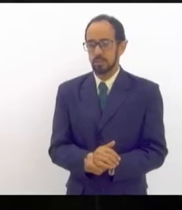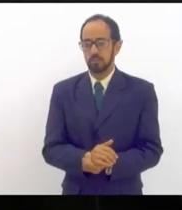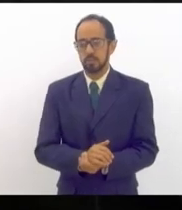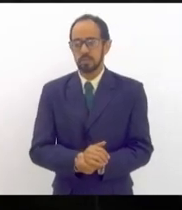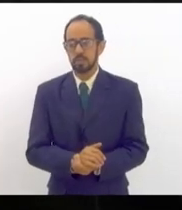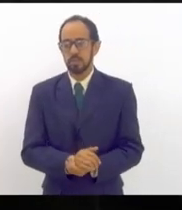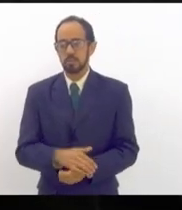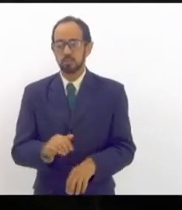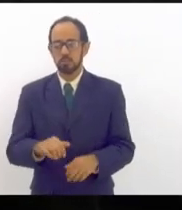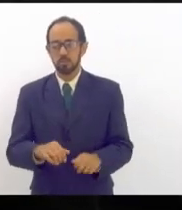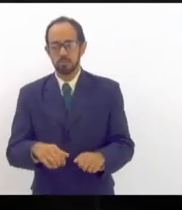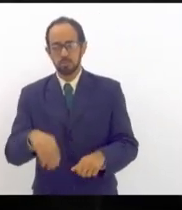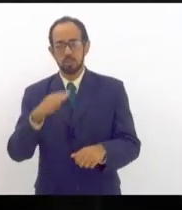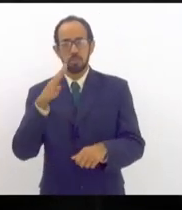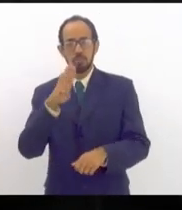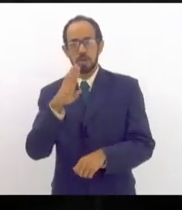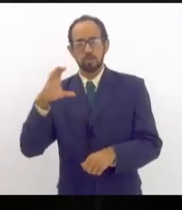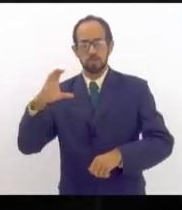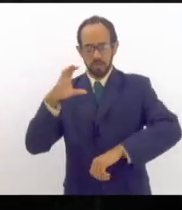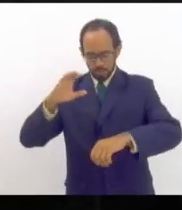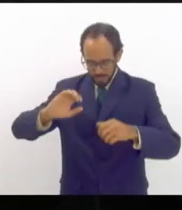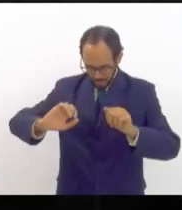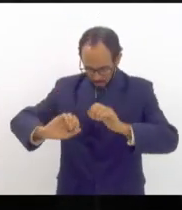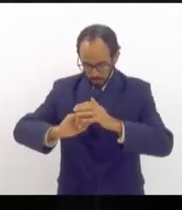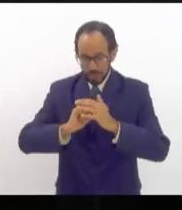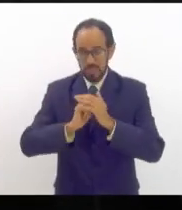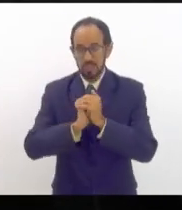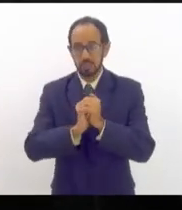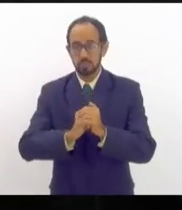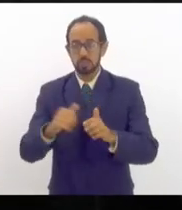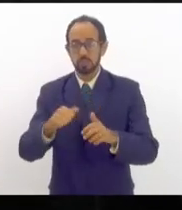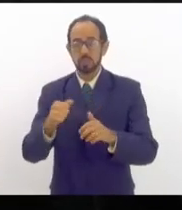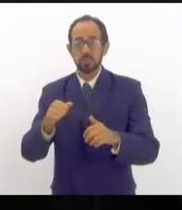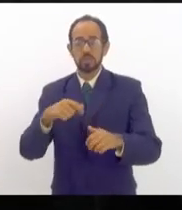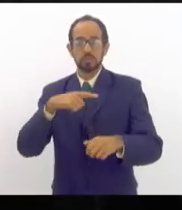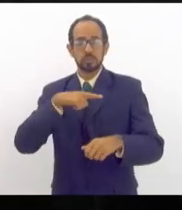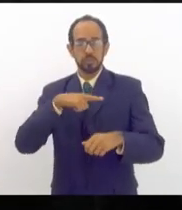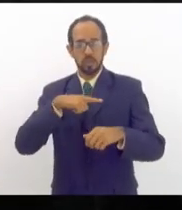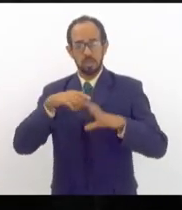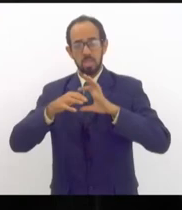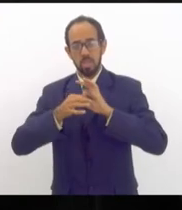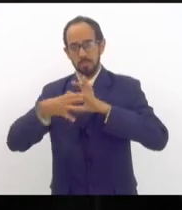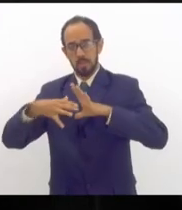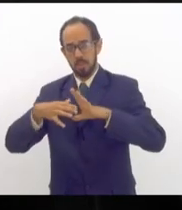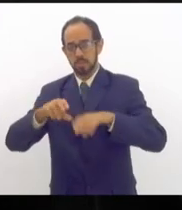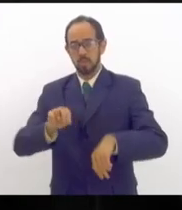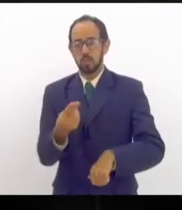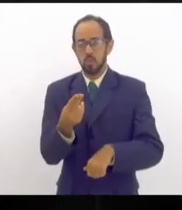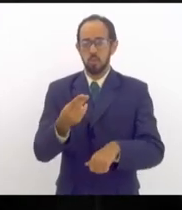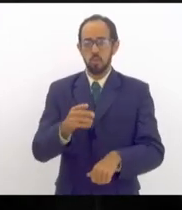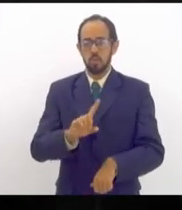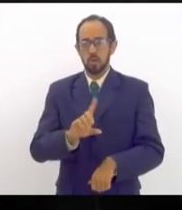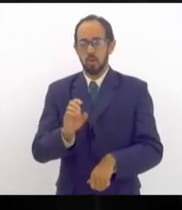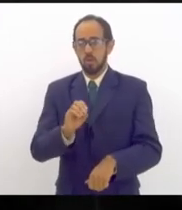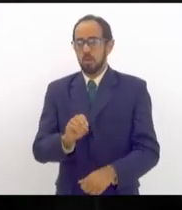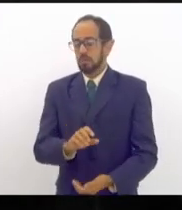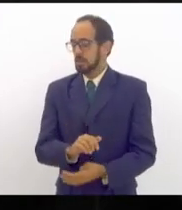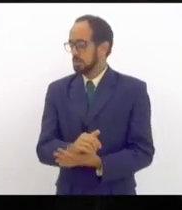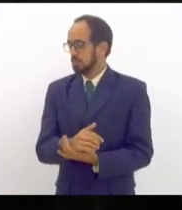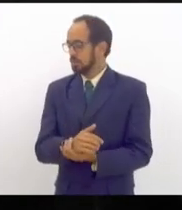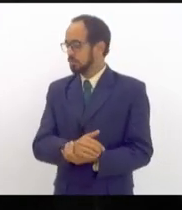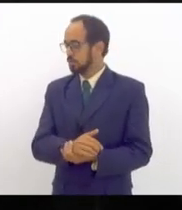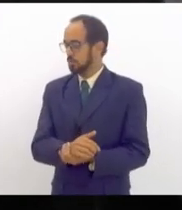se o Banco Central devia ter independência e se a taxa